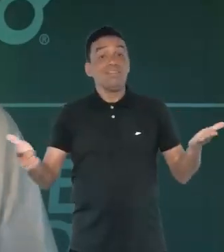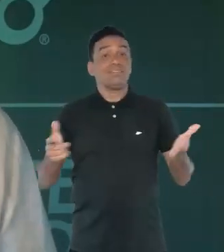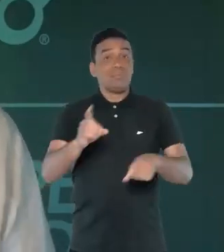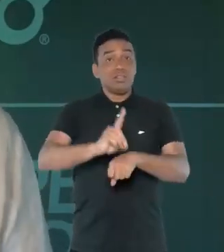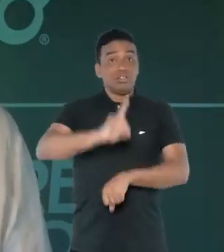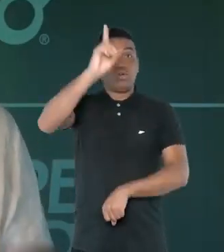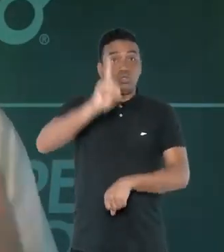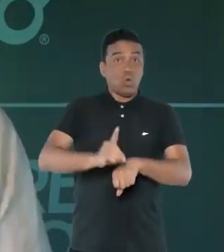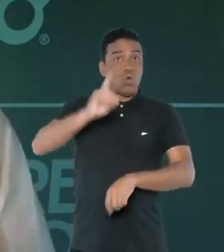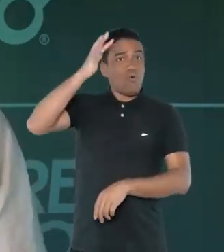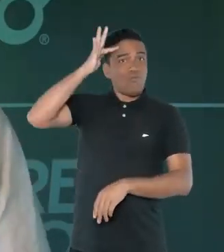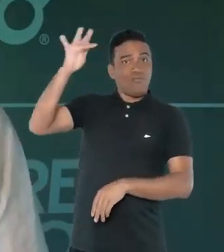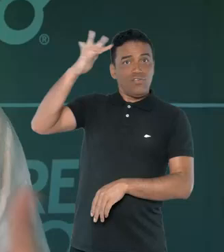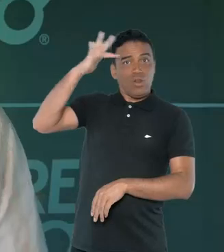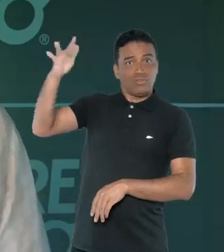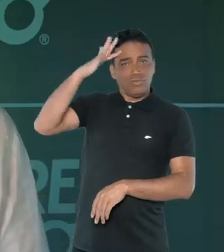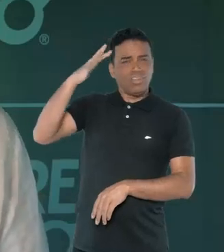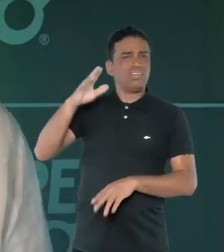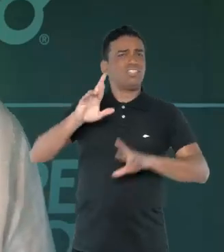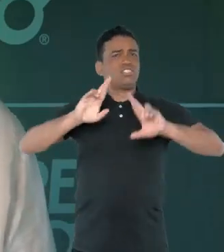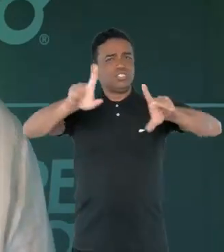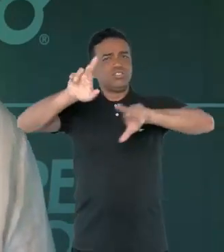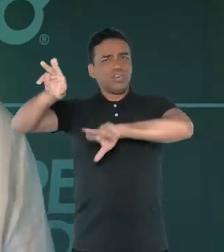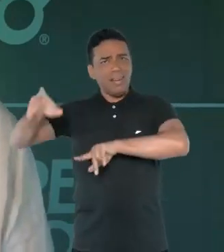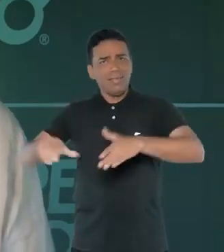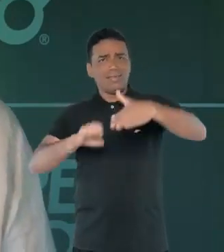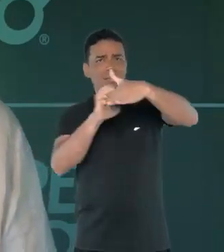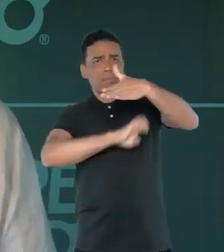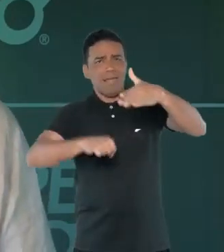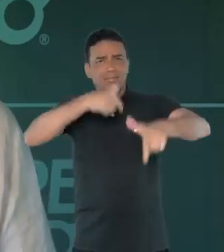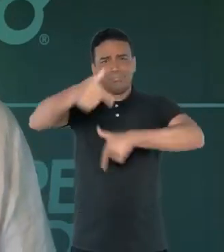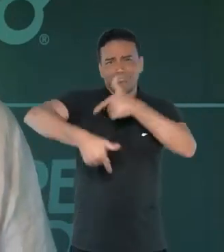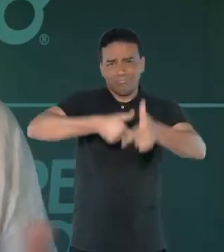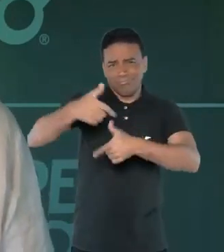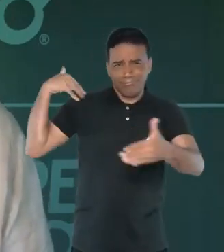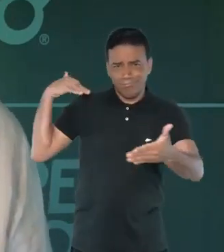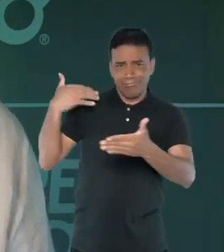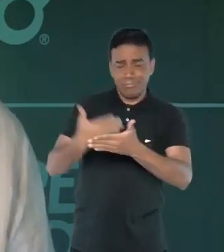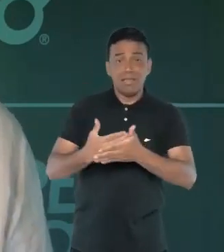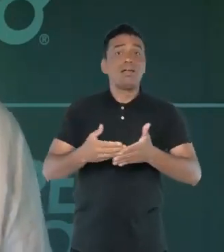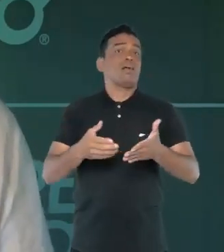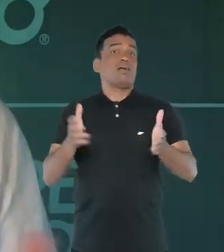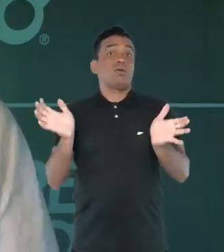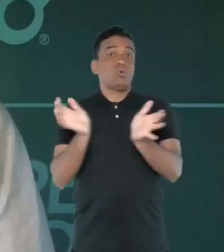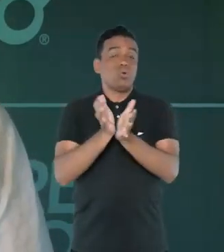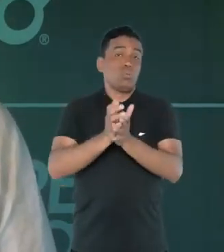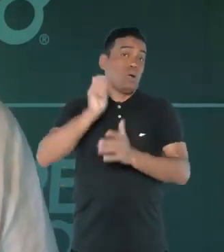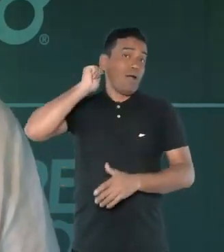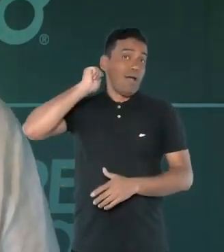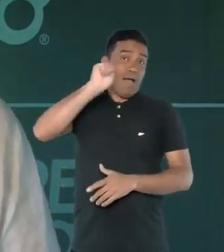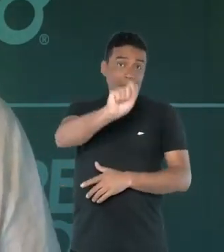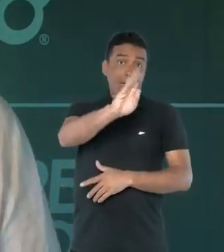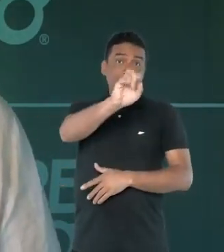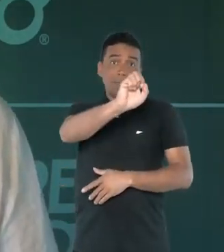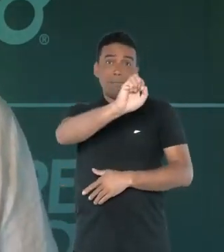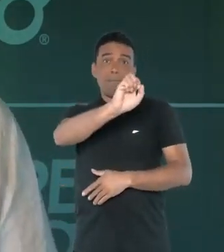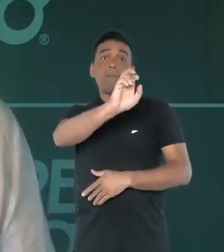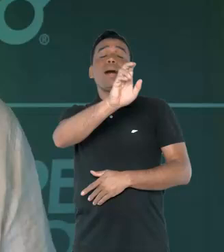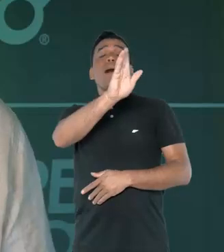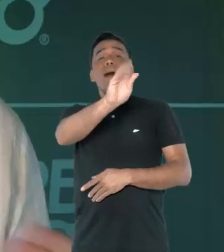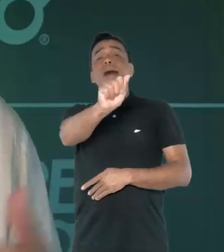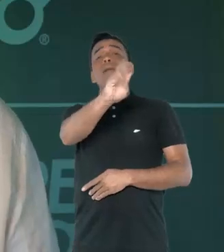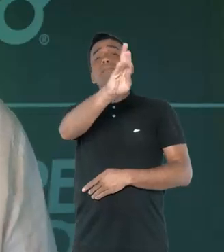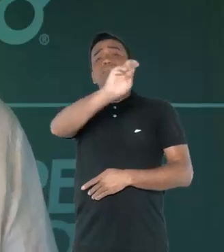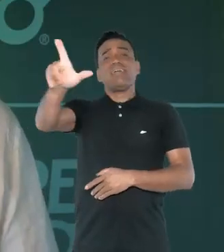por diferentes empresas ao longo da sua carreira, incluindo o Grupo Abril e a Geração Editorial.